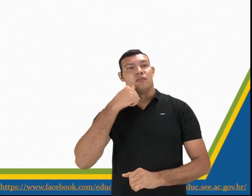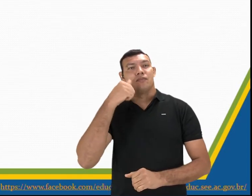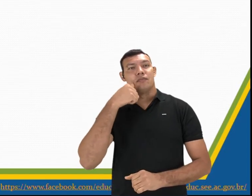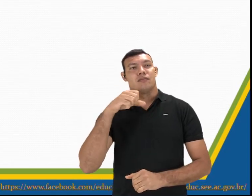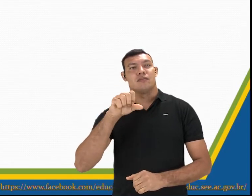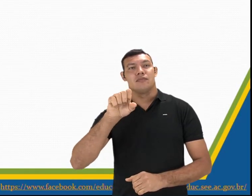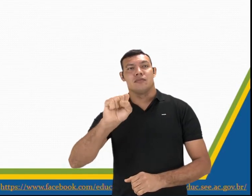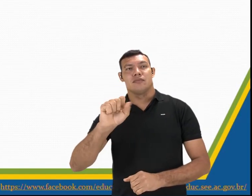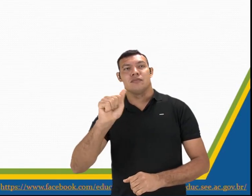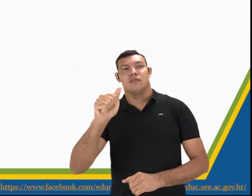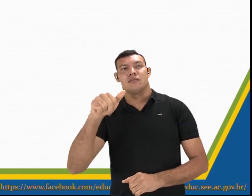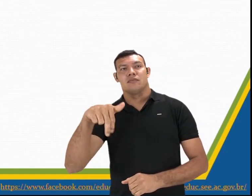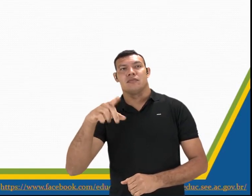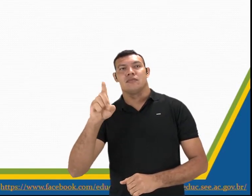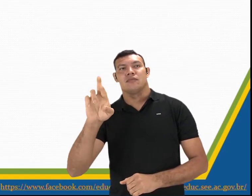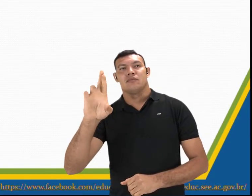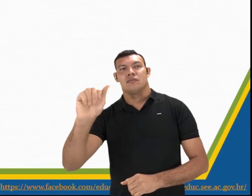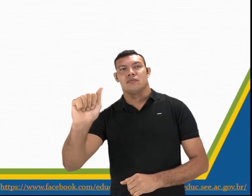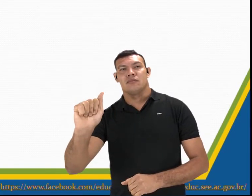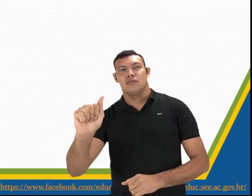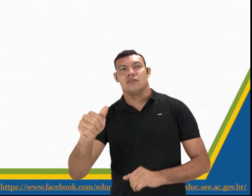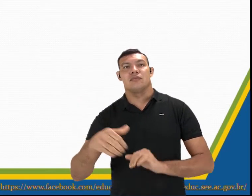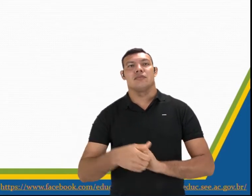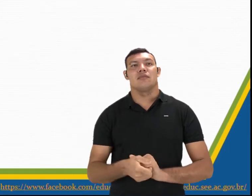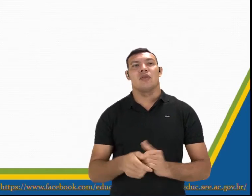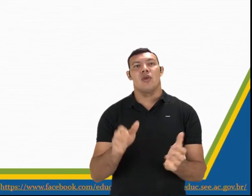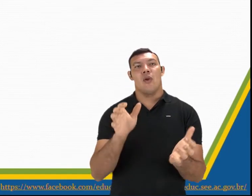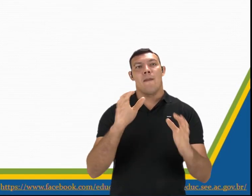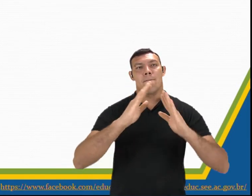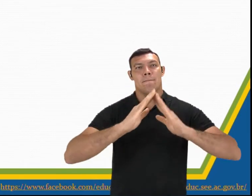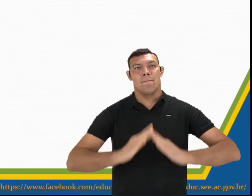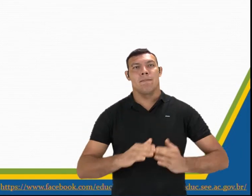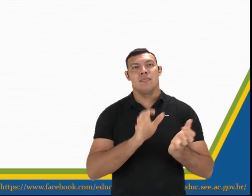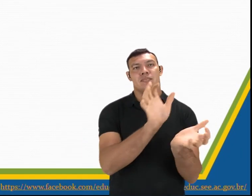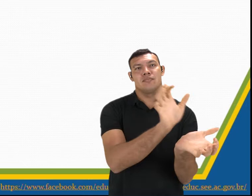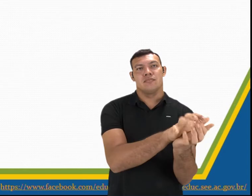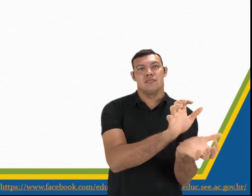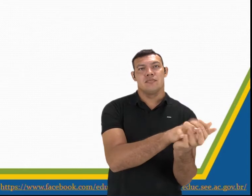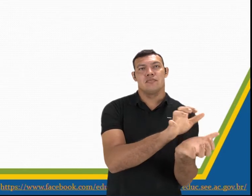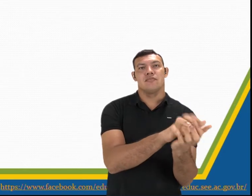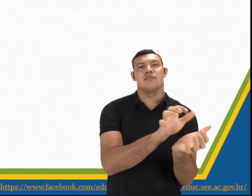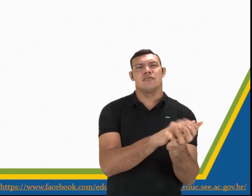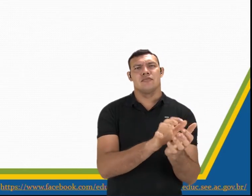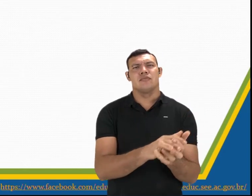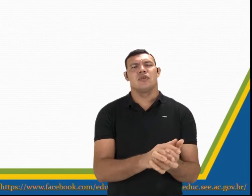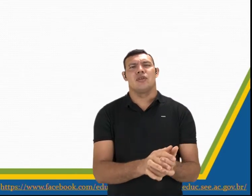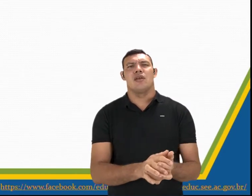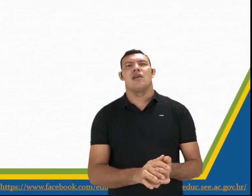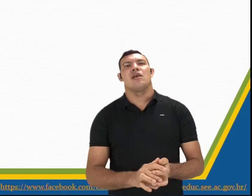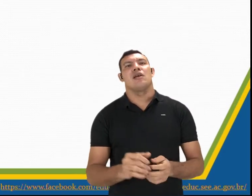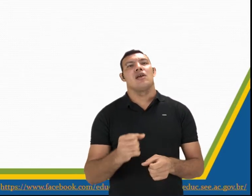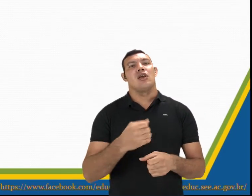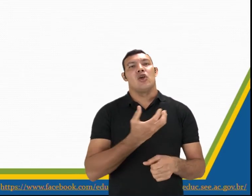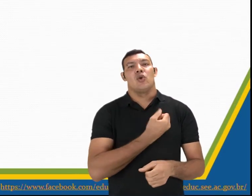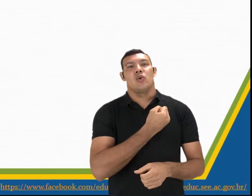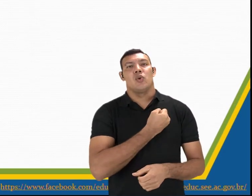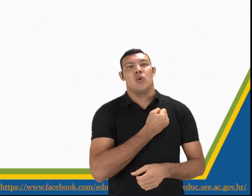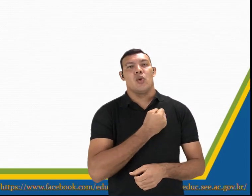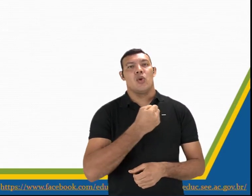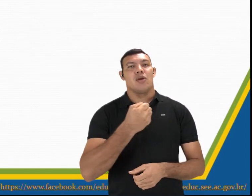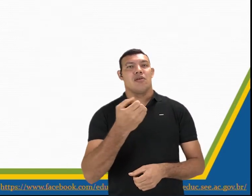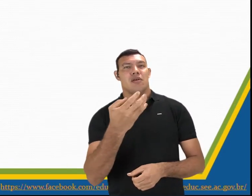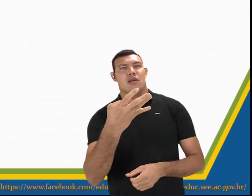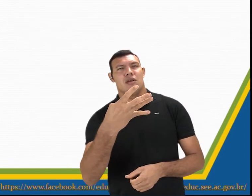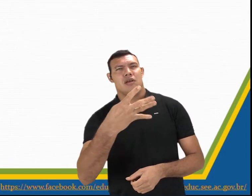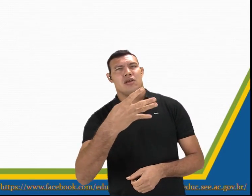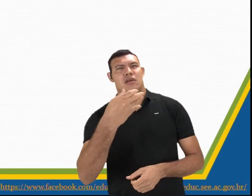Recife e é uma das 416 pessoas curadas no estado. No Sertão, paciente